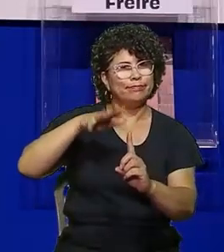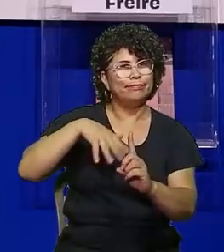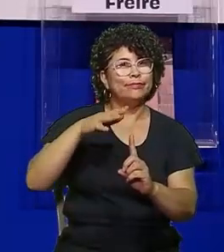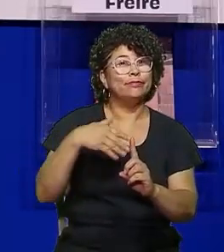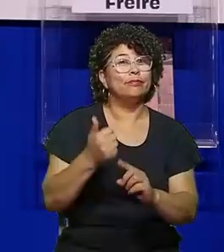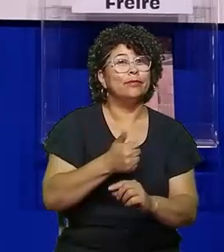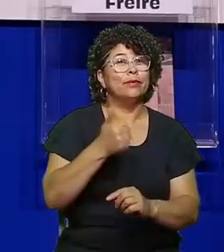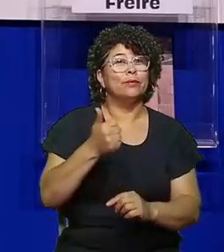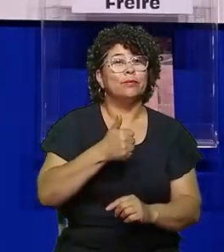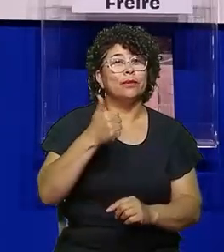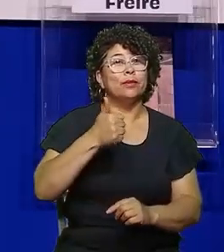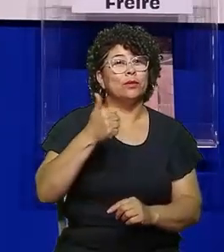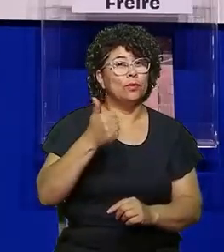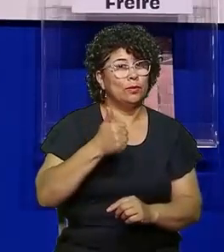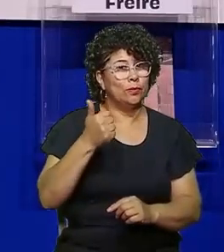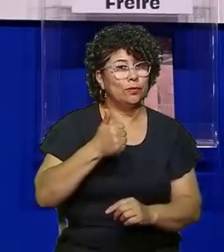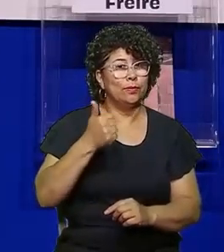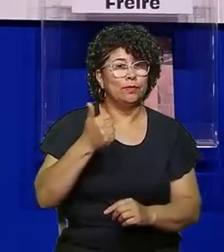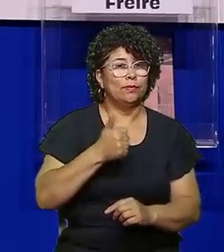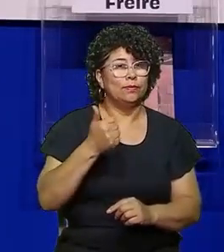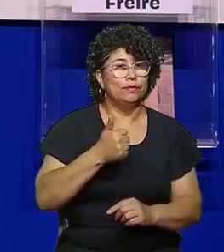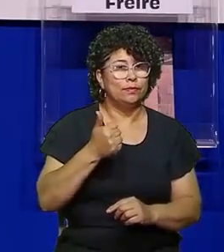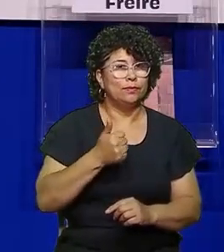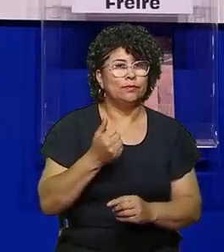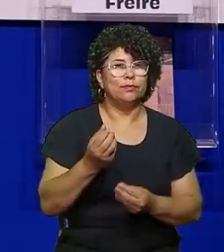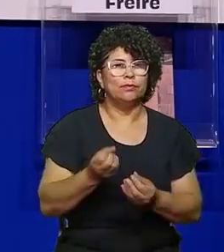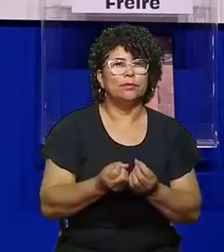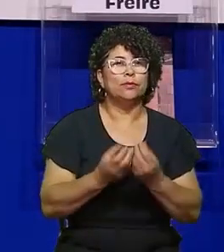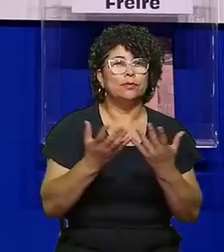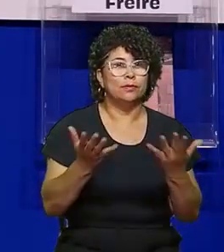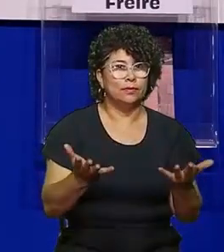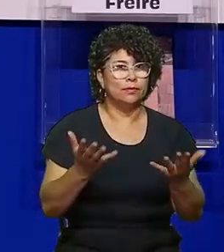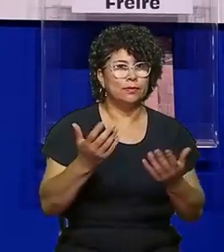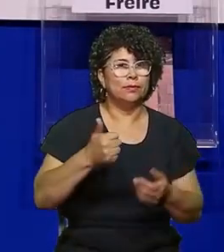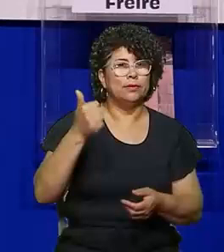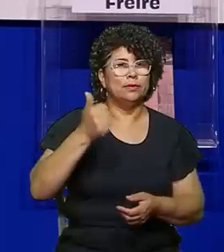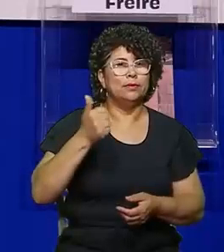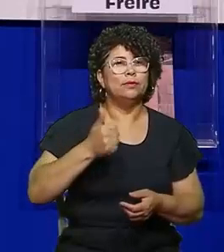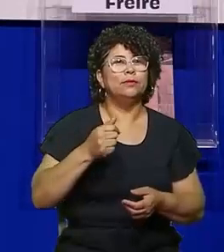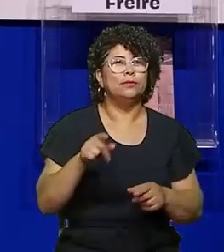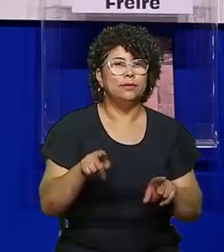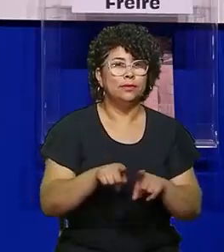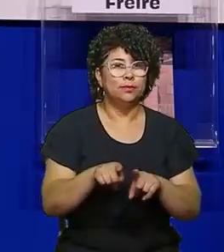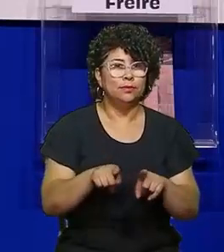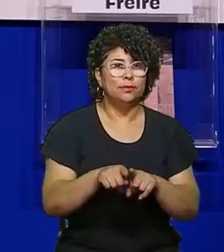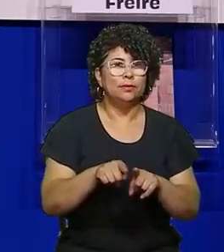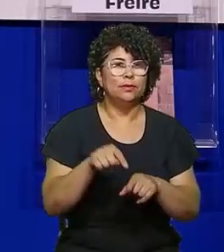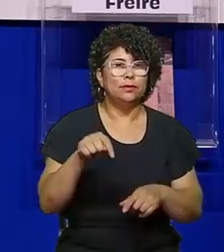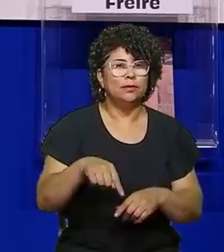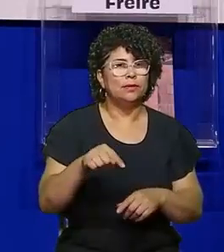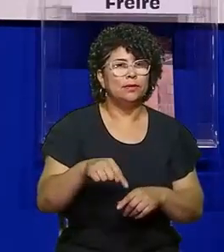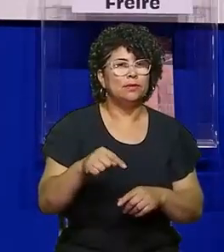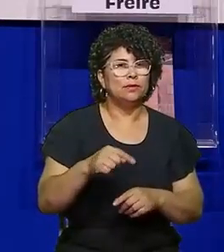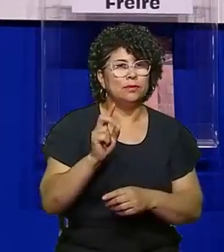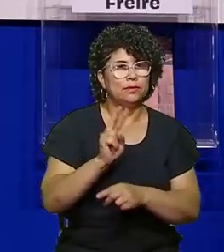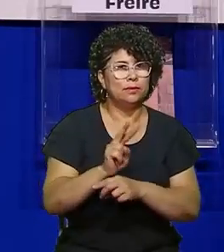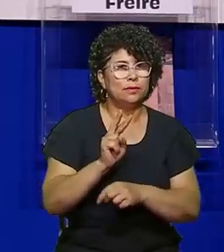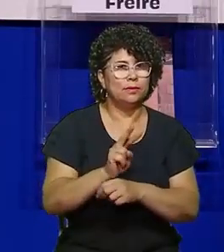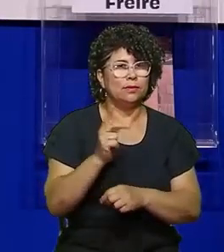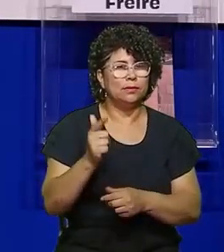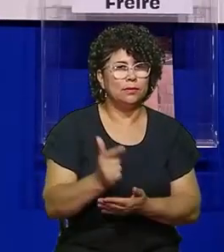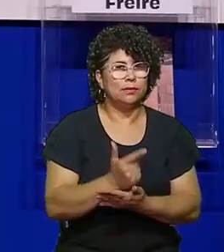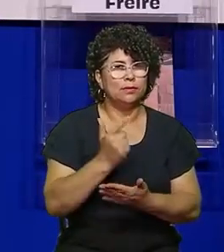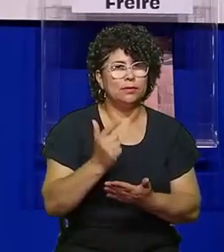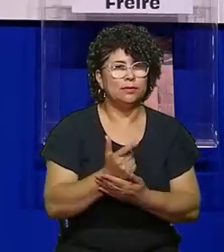primeira edição de A Rosa do Povo, muito bem cuidado, e é assim que se deve tratar o livro. Olhe,